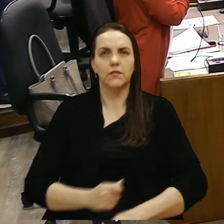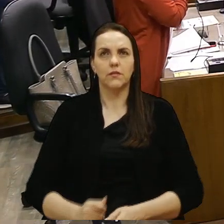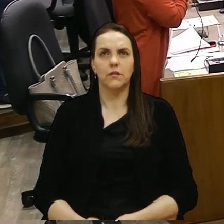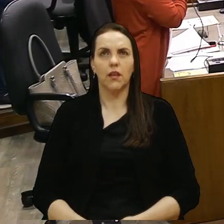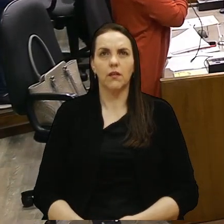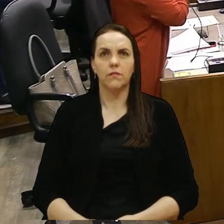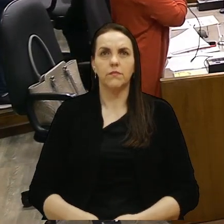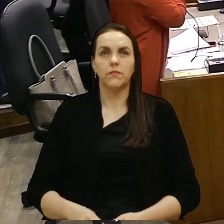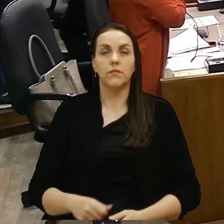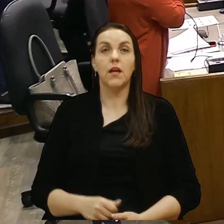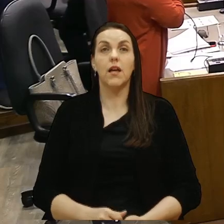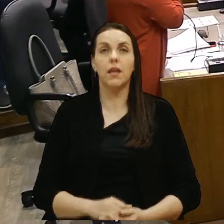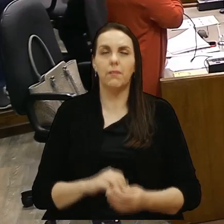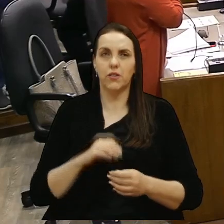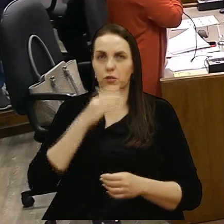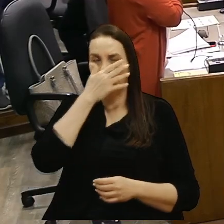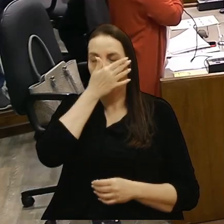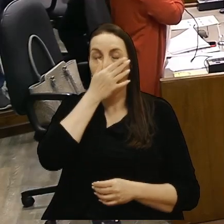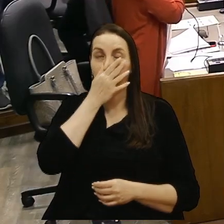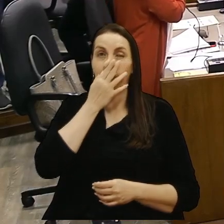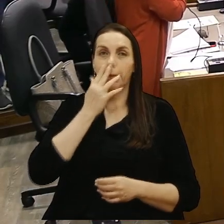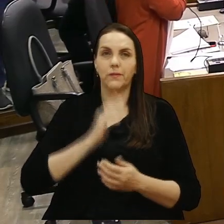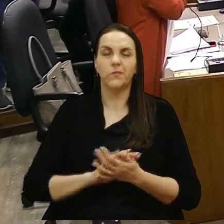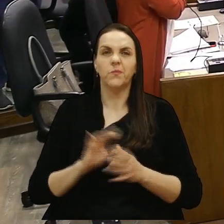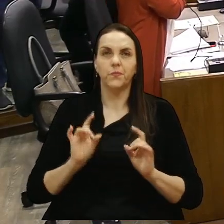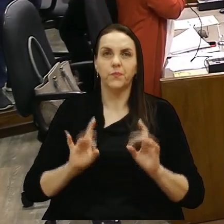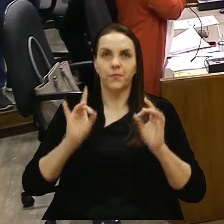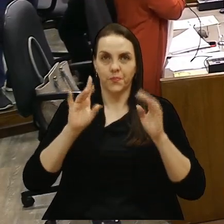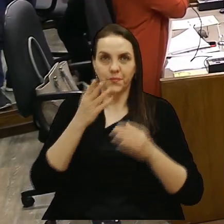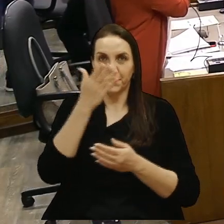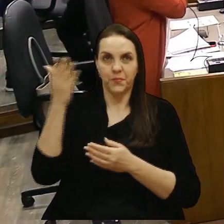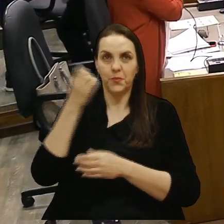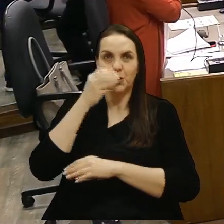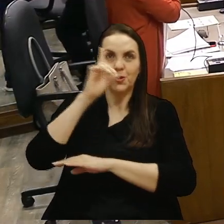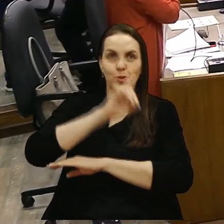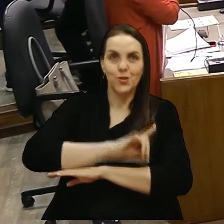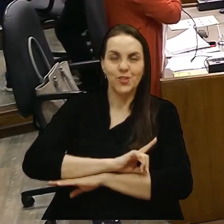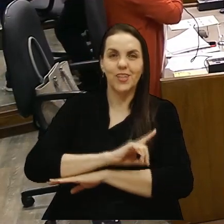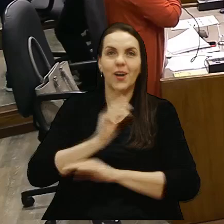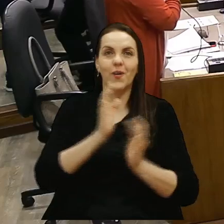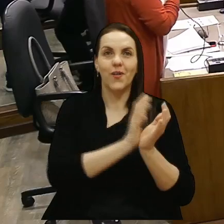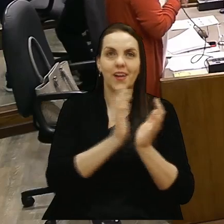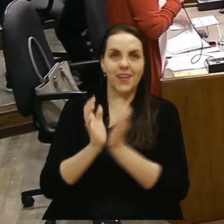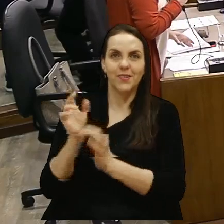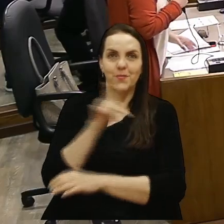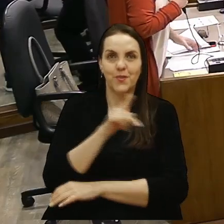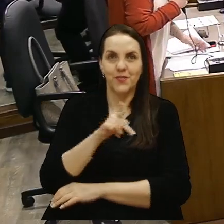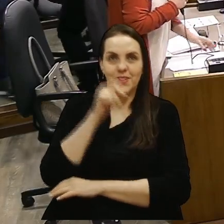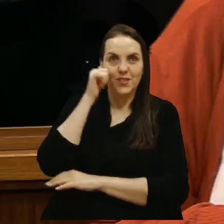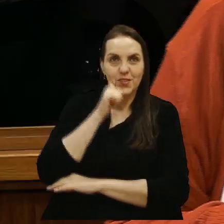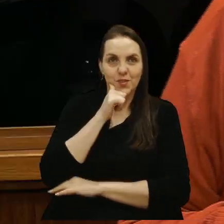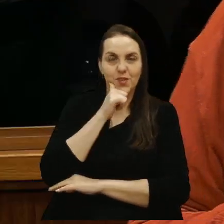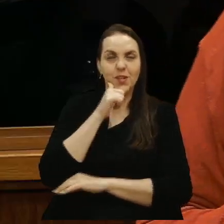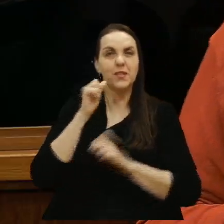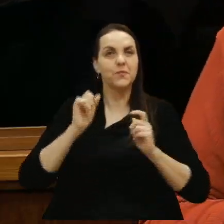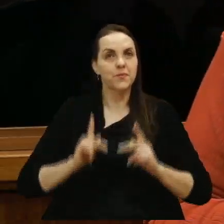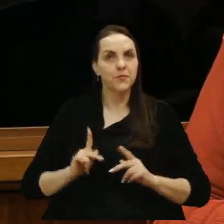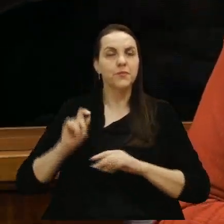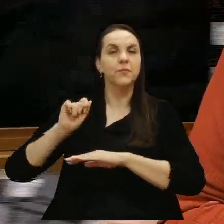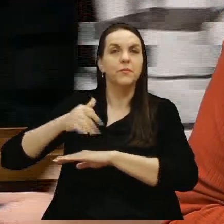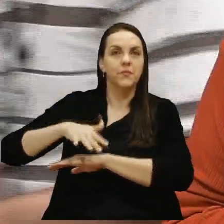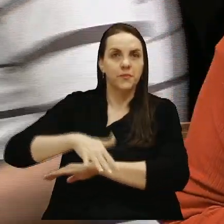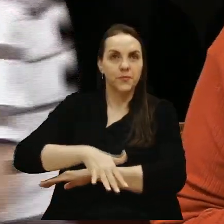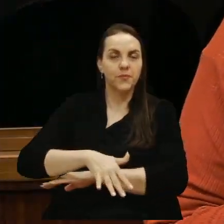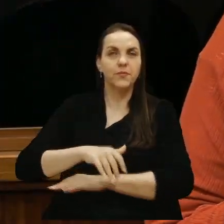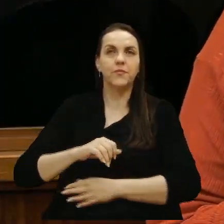acompanha, em especial a minhas colegas professoras, o pessoal de Galópolis também, mas